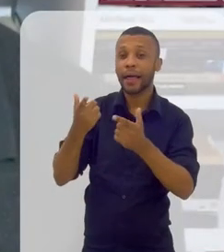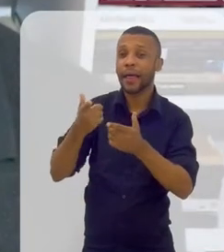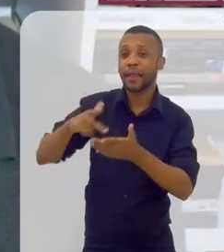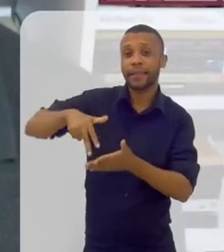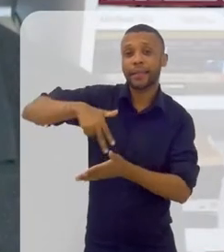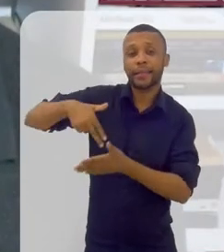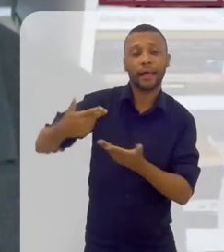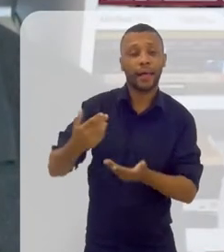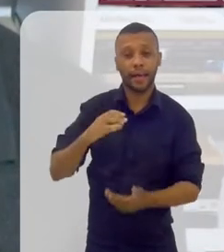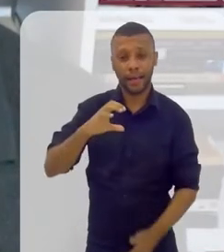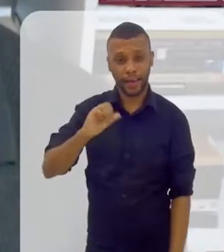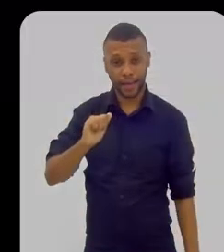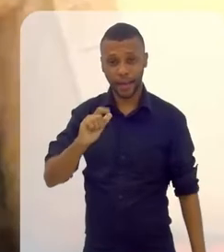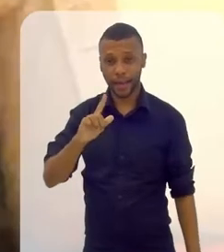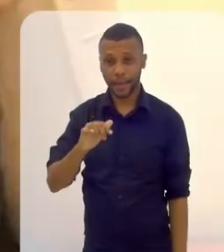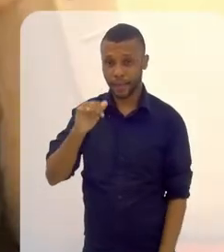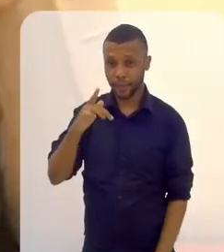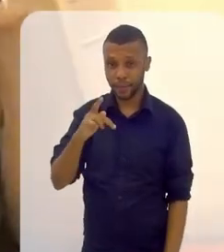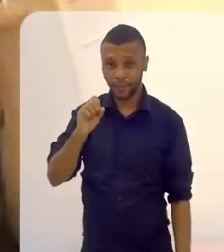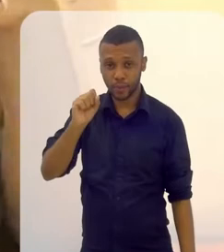calypso, que eu Calypso. achava o máximo.